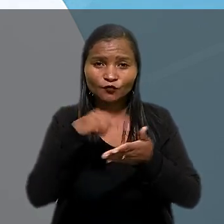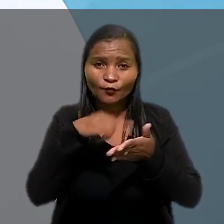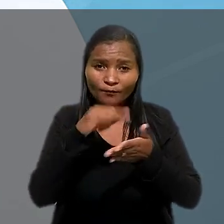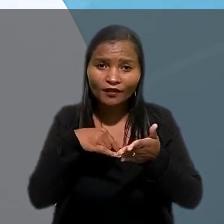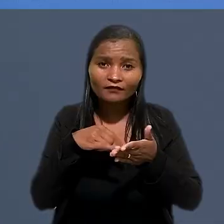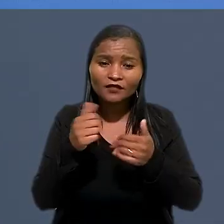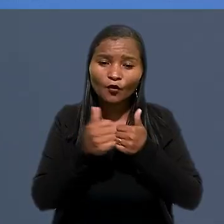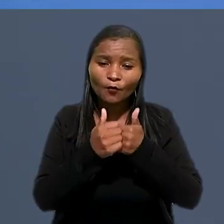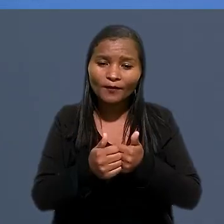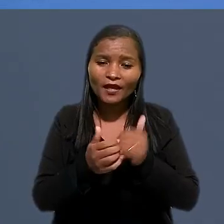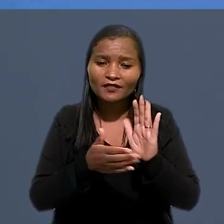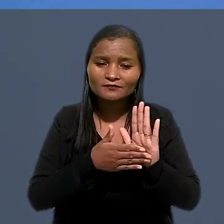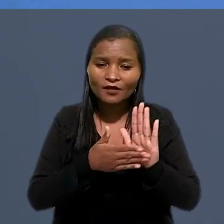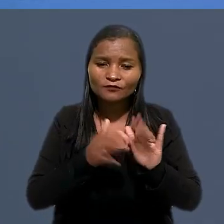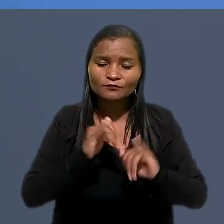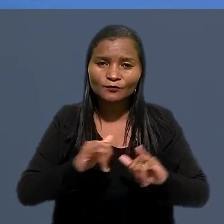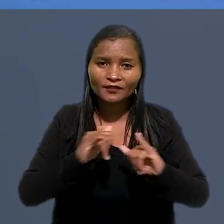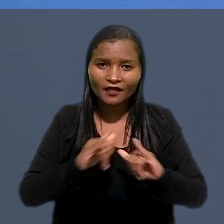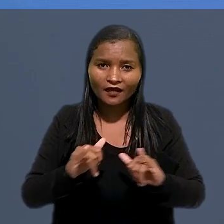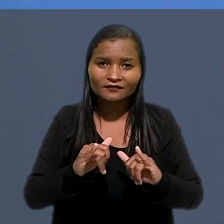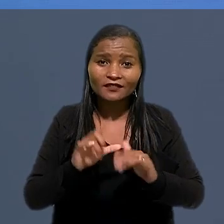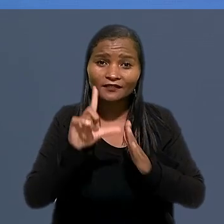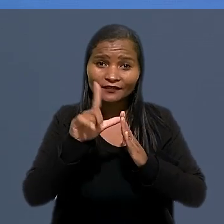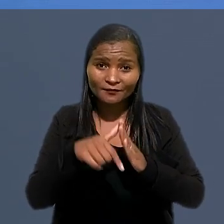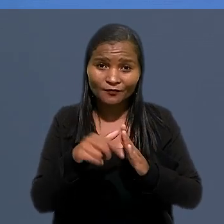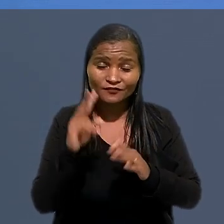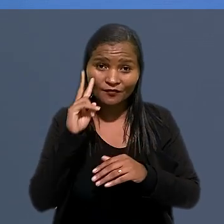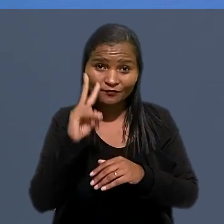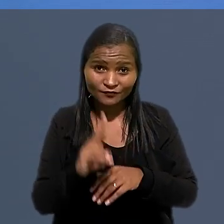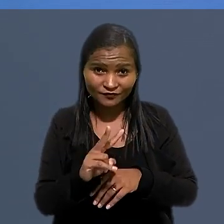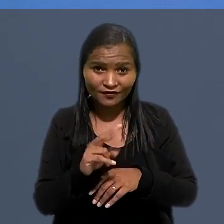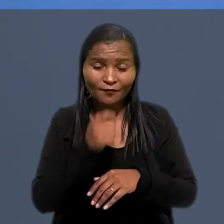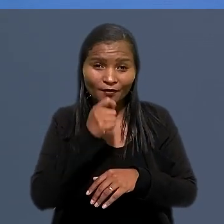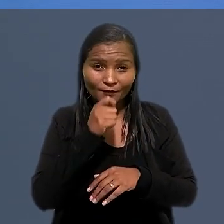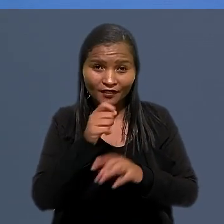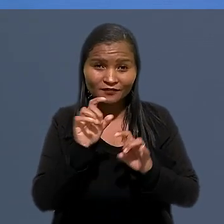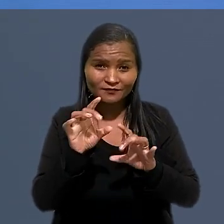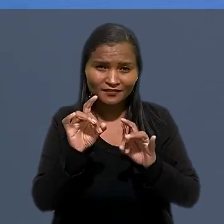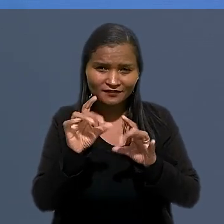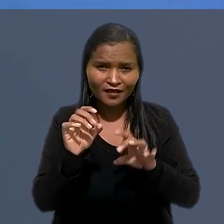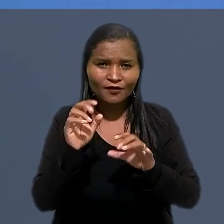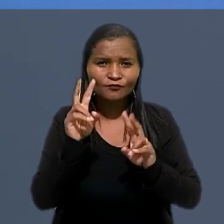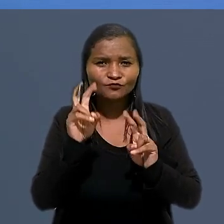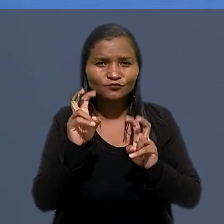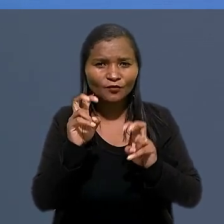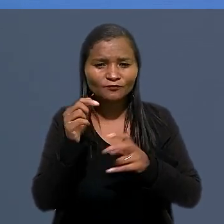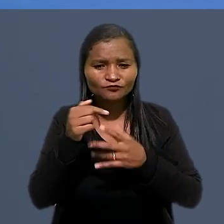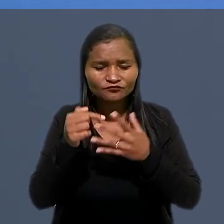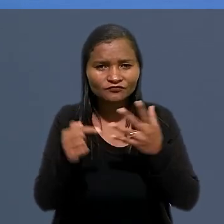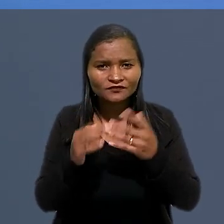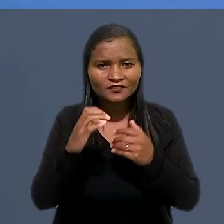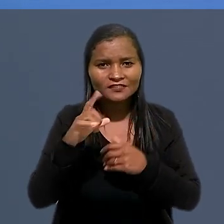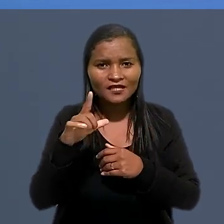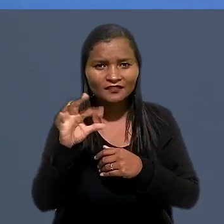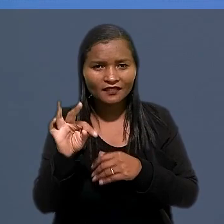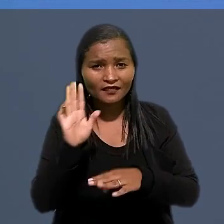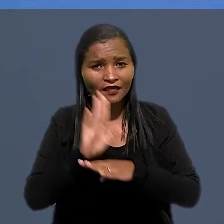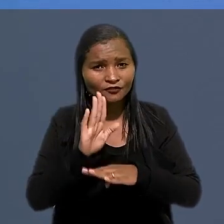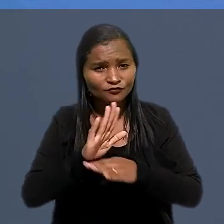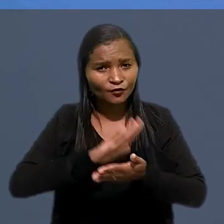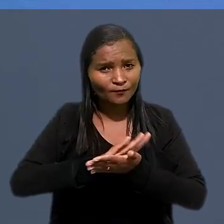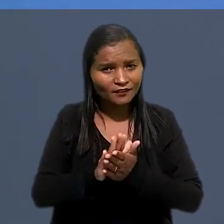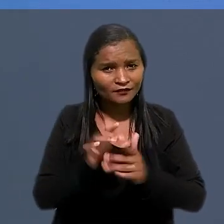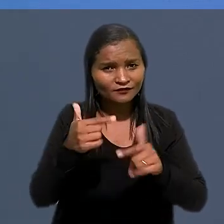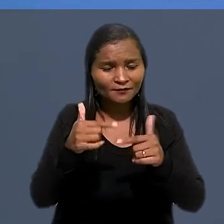pautas publicadas. A seguir, uma reportagem especial sobre dispositivos da CLT que ajudam a combater o trabalho infantil. É daqui